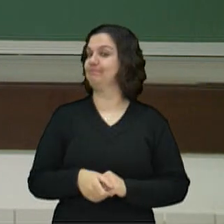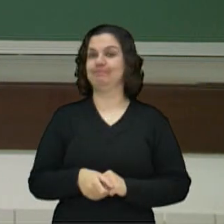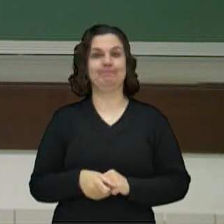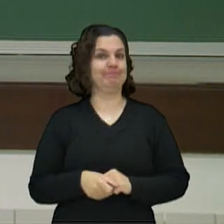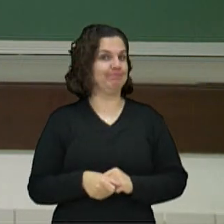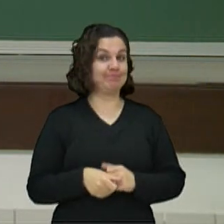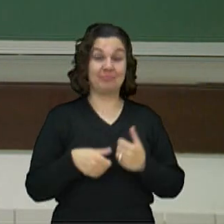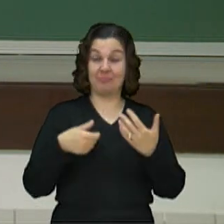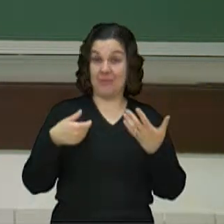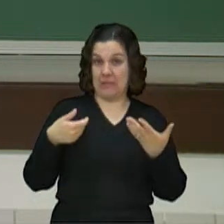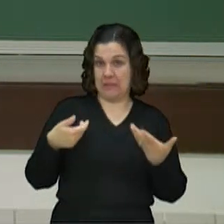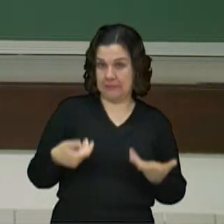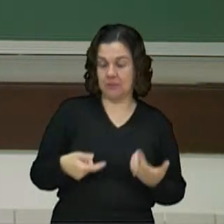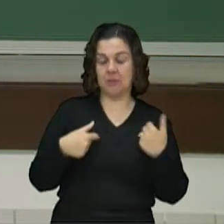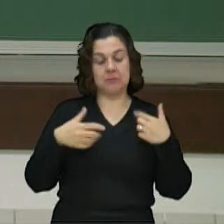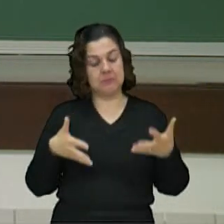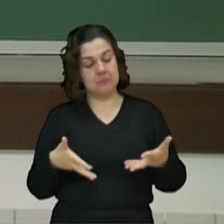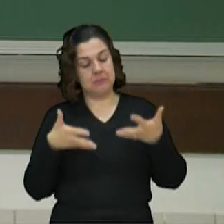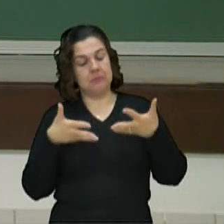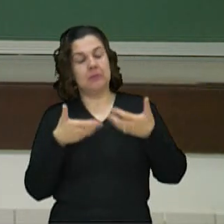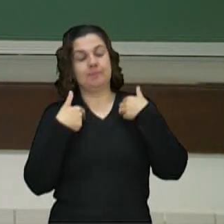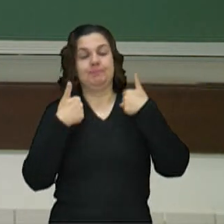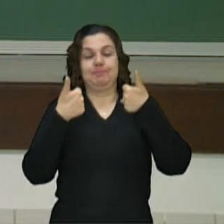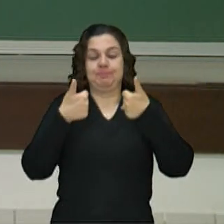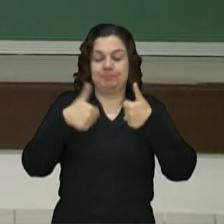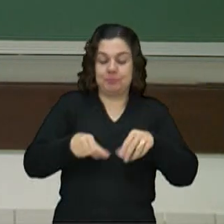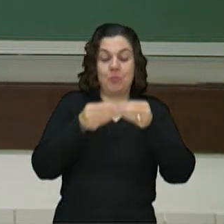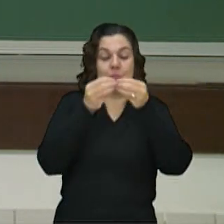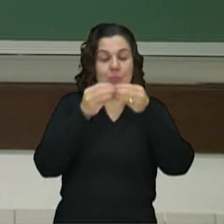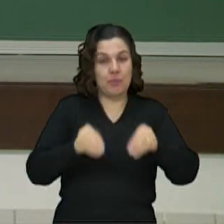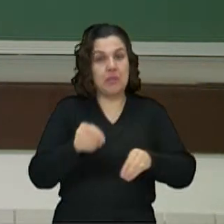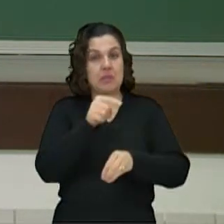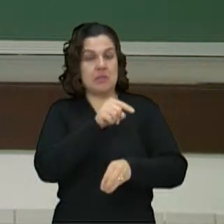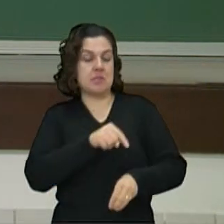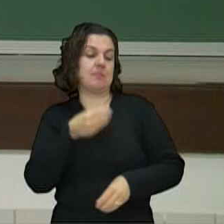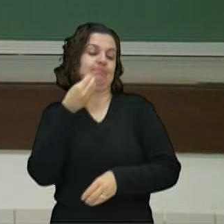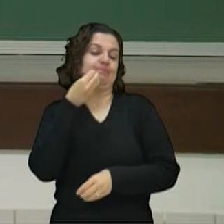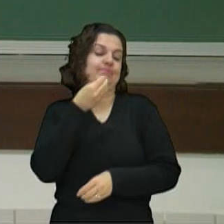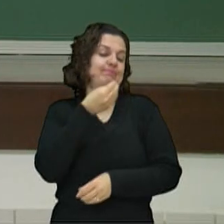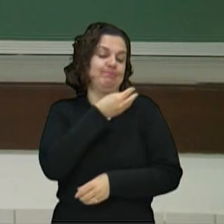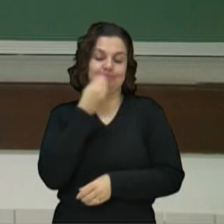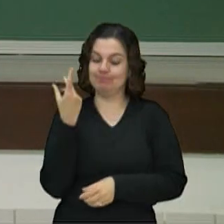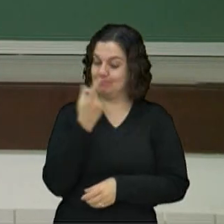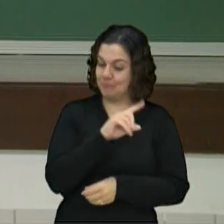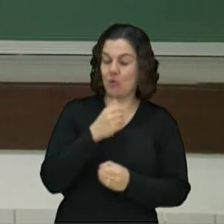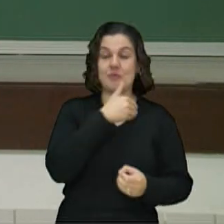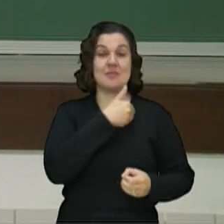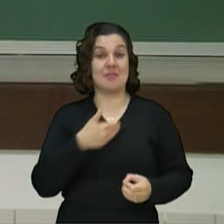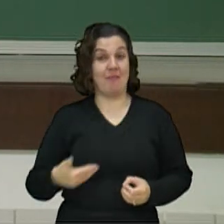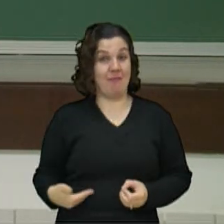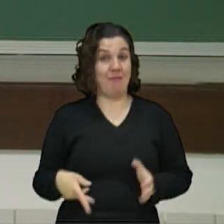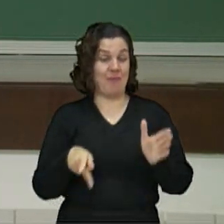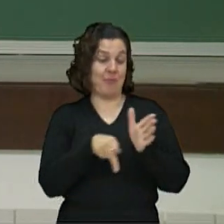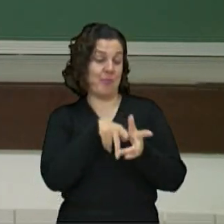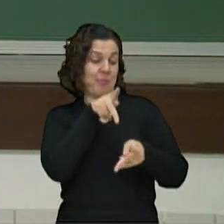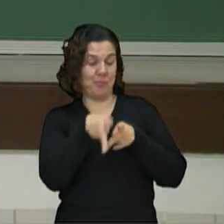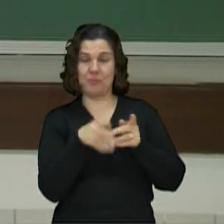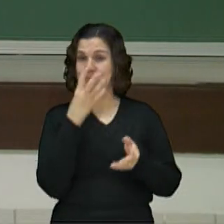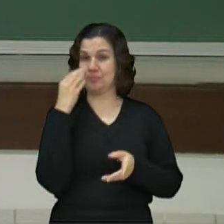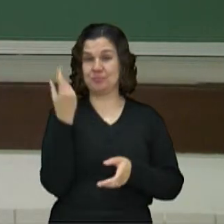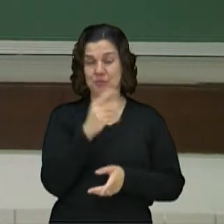Então, contribuiu para aumentar essa crise e a insatisfação com o atual governo que aceitou essa